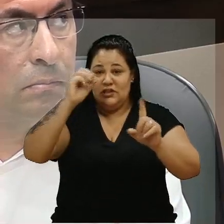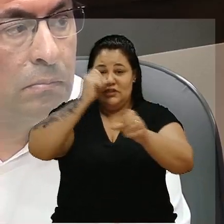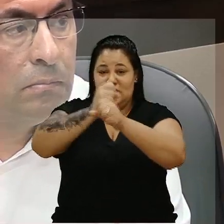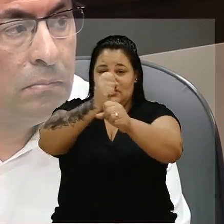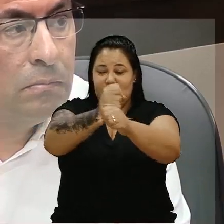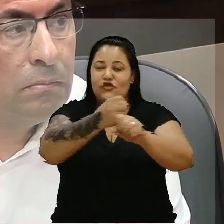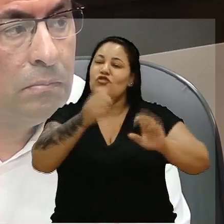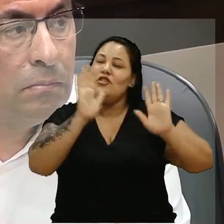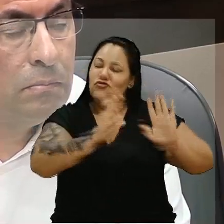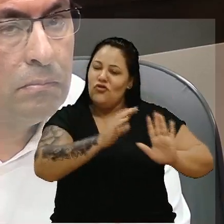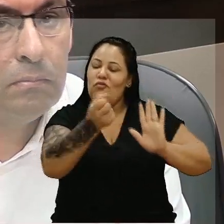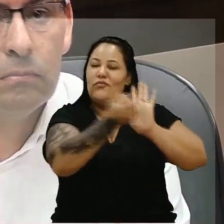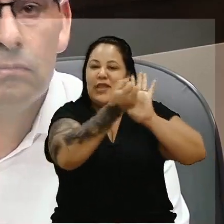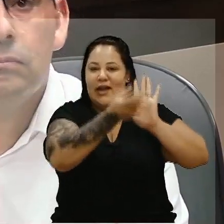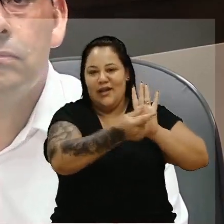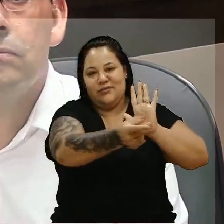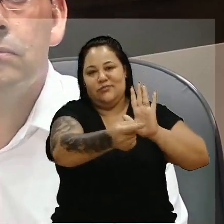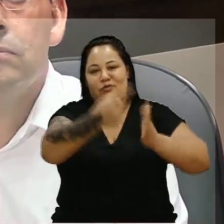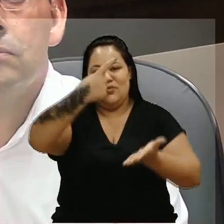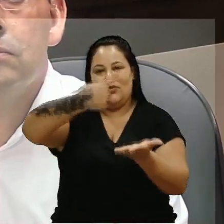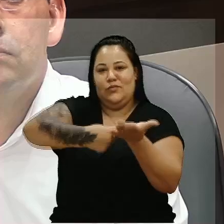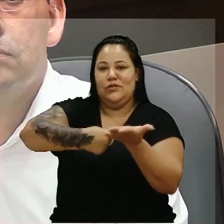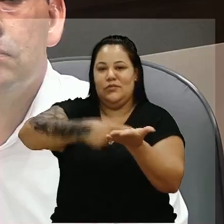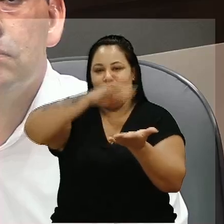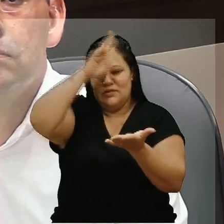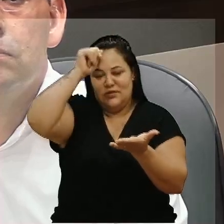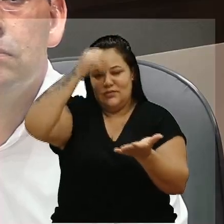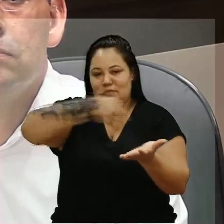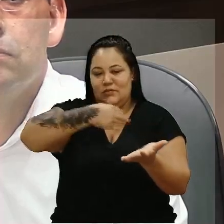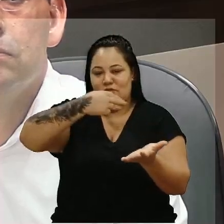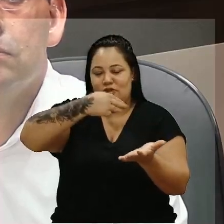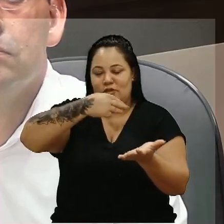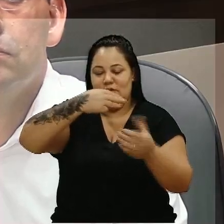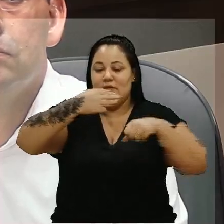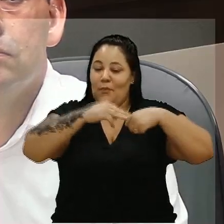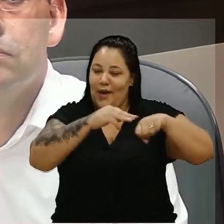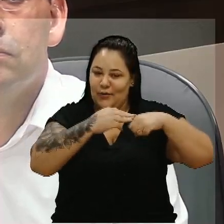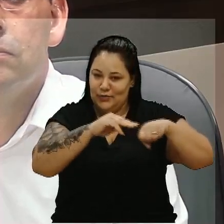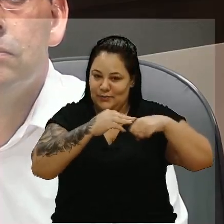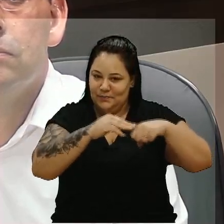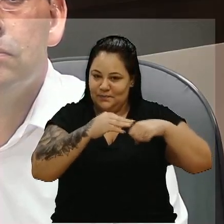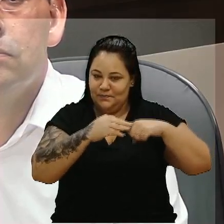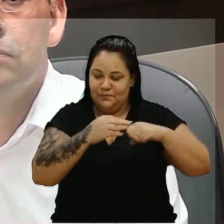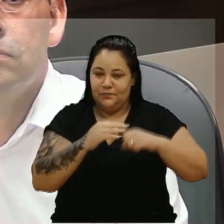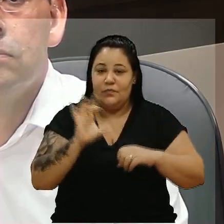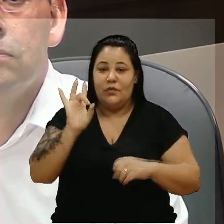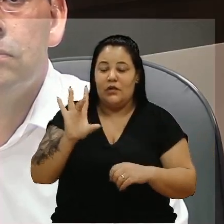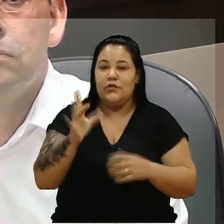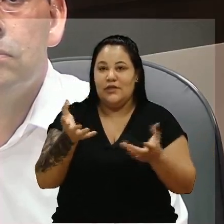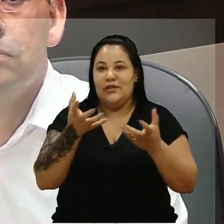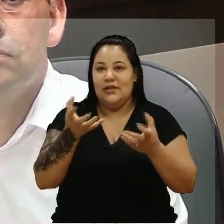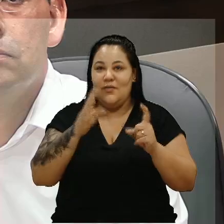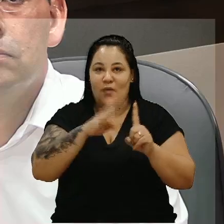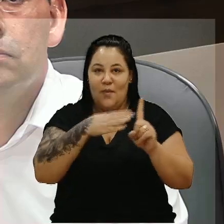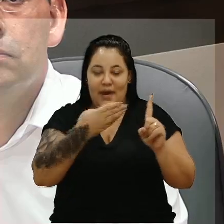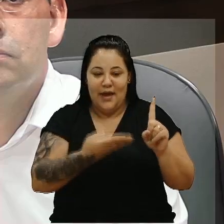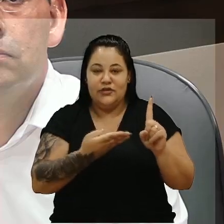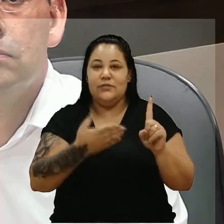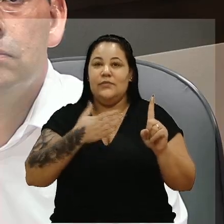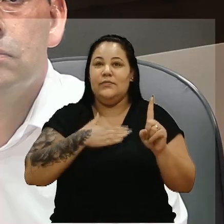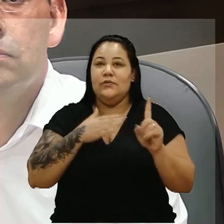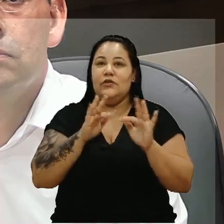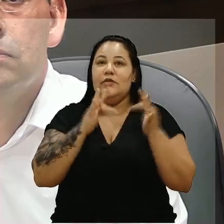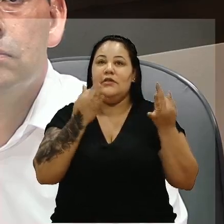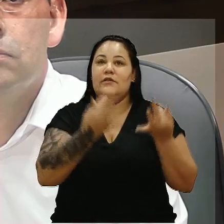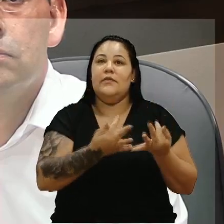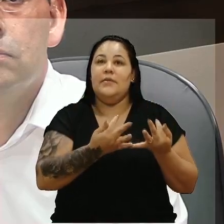com o município de São Marcos. Caxias do Sul, 5 de março. Só aqui fica uma homenagem minha para a família,